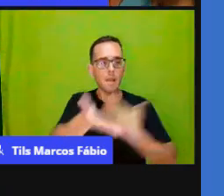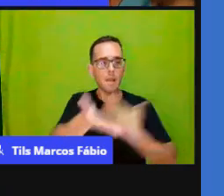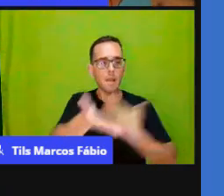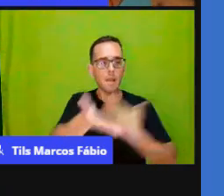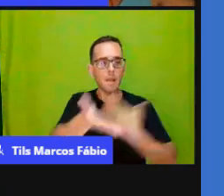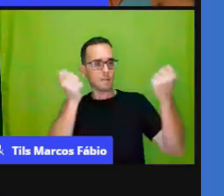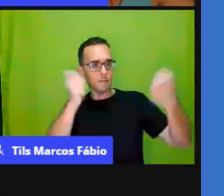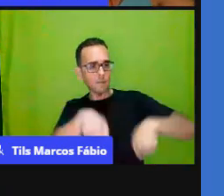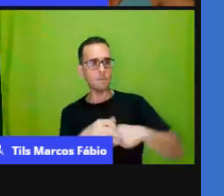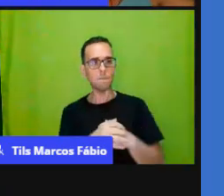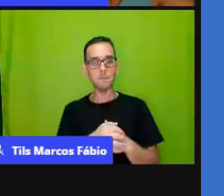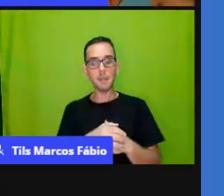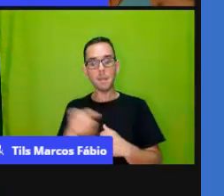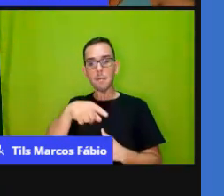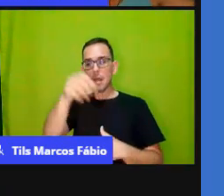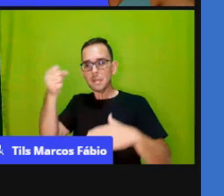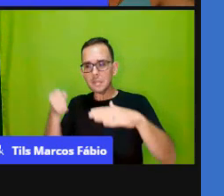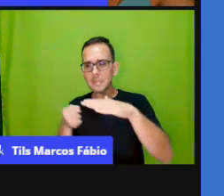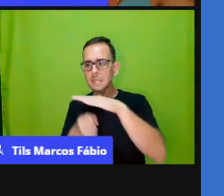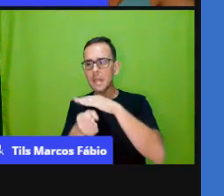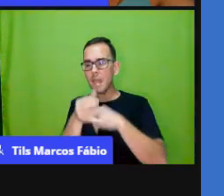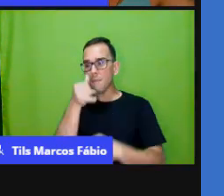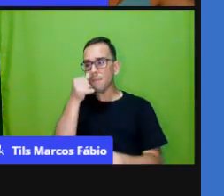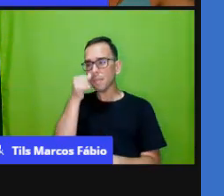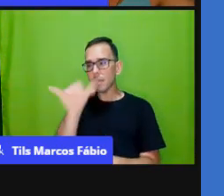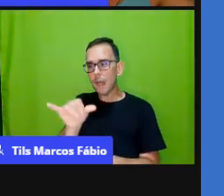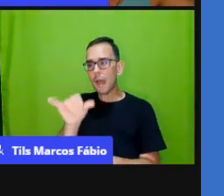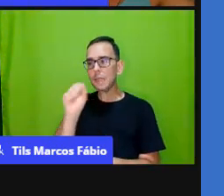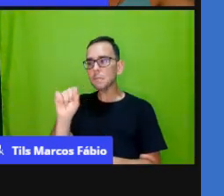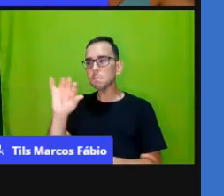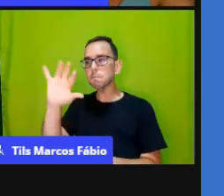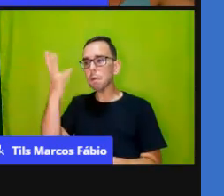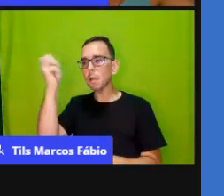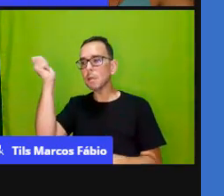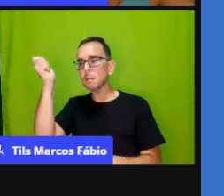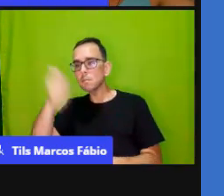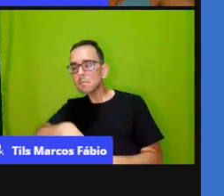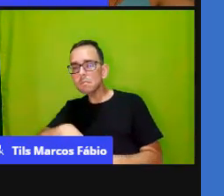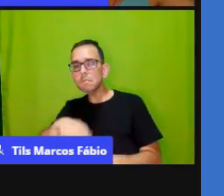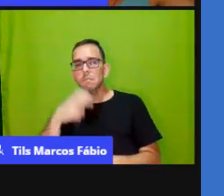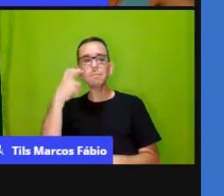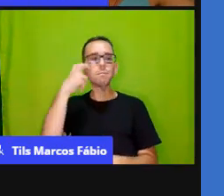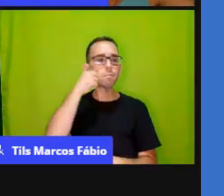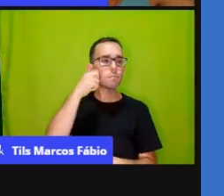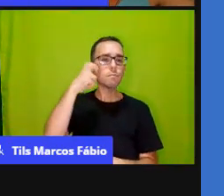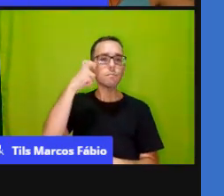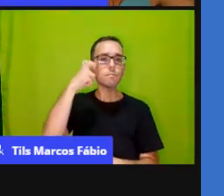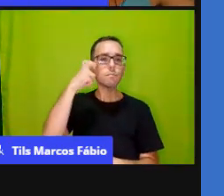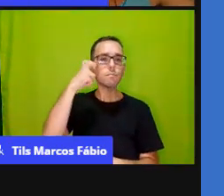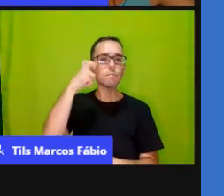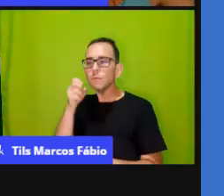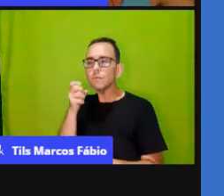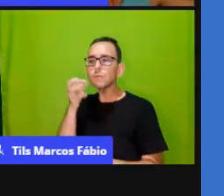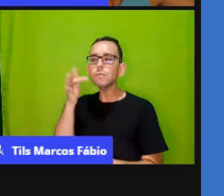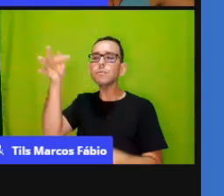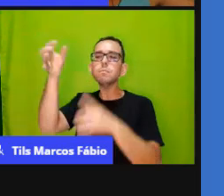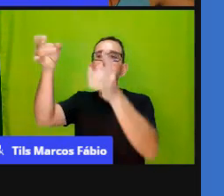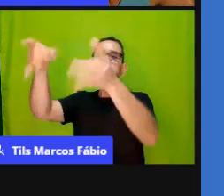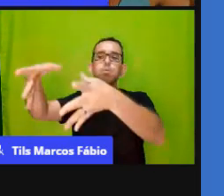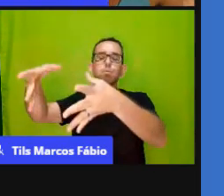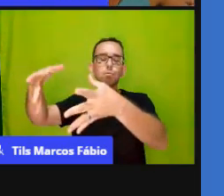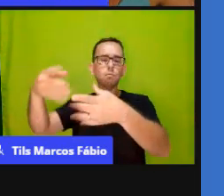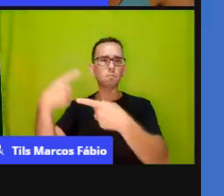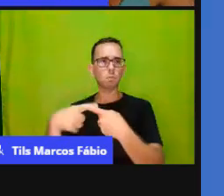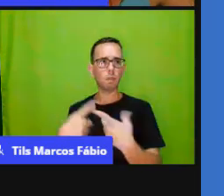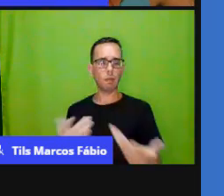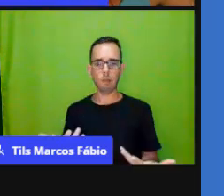para evitar incidentes que são muitos dos fatores que resultam em abandono posteriormente. Porque o animal me mordeu,